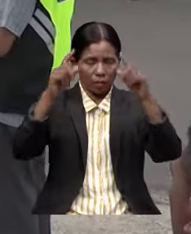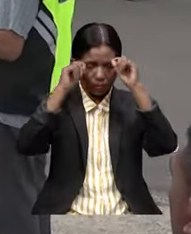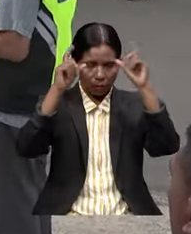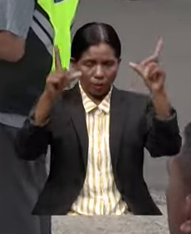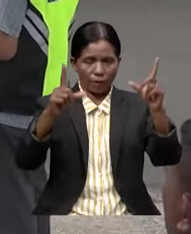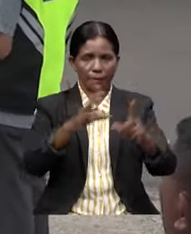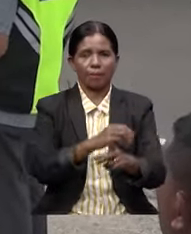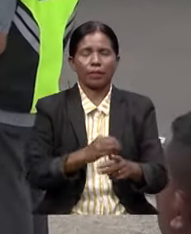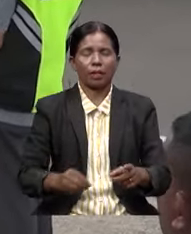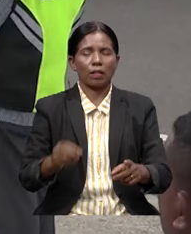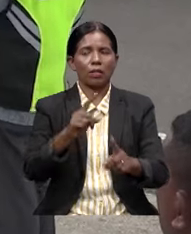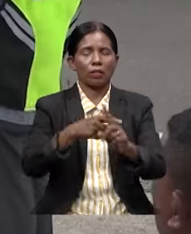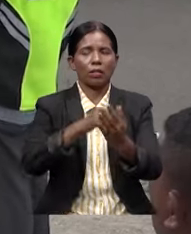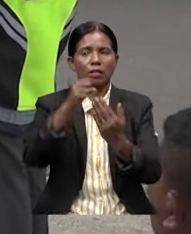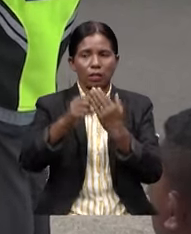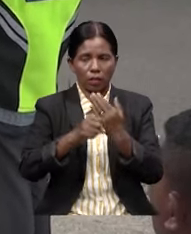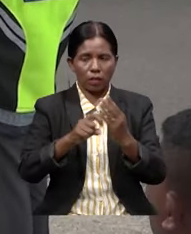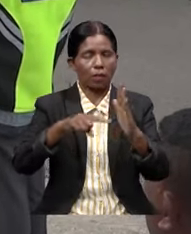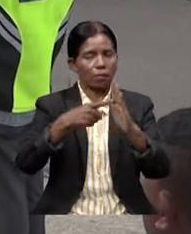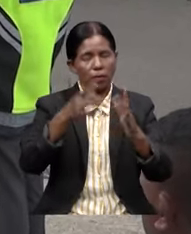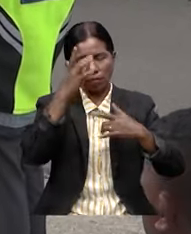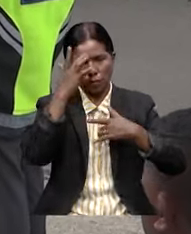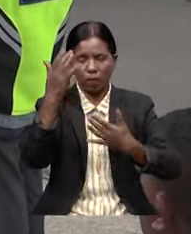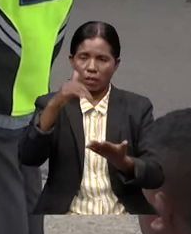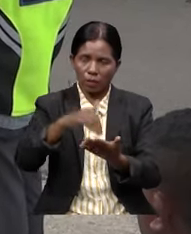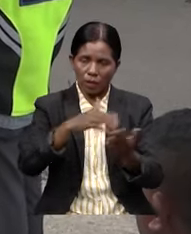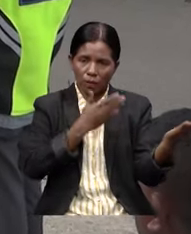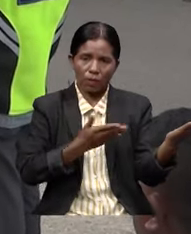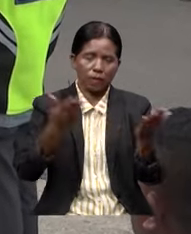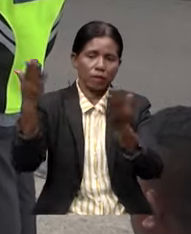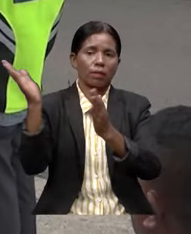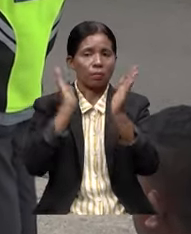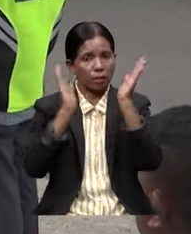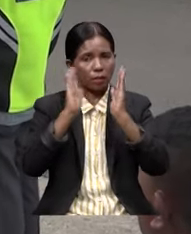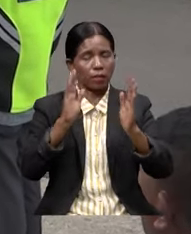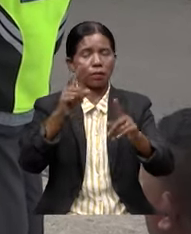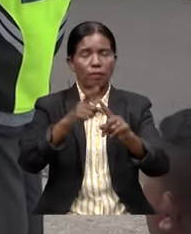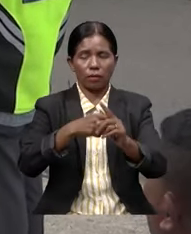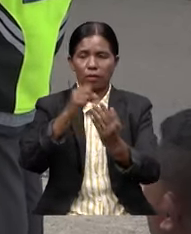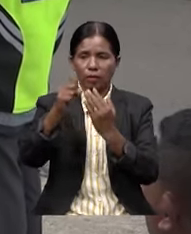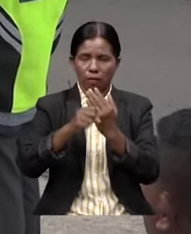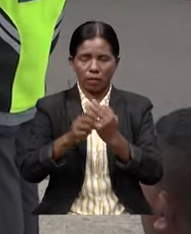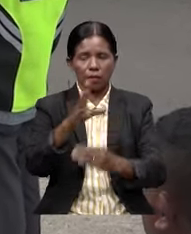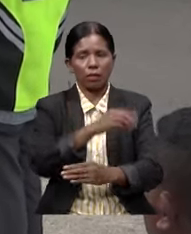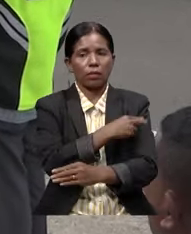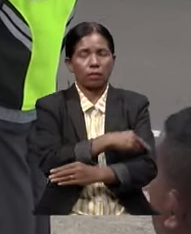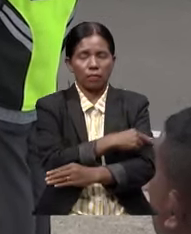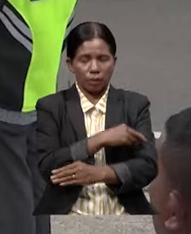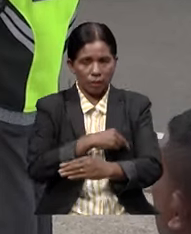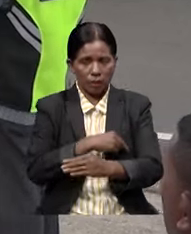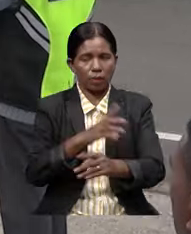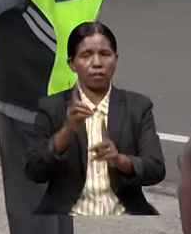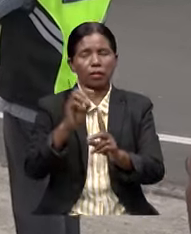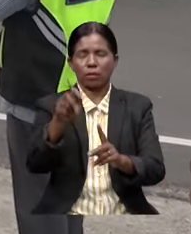Leste. Infelizmente, ia fulan setembro, saudoso começa a moras fali, no transporta fali ba Malásia. Ia fulan setembro, hodi halo tratamento, mai bei halorong